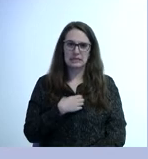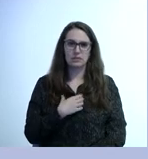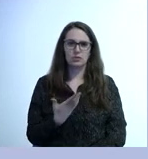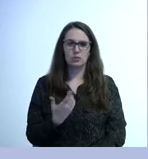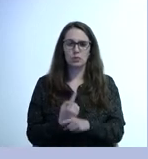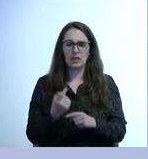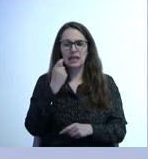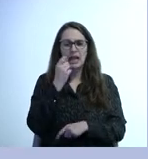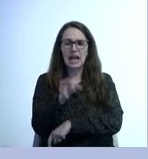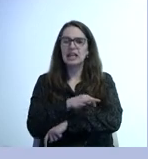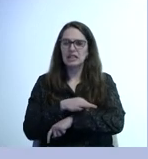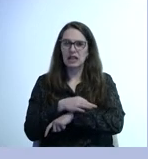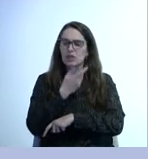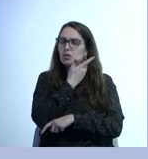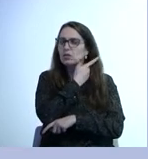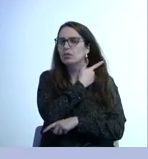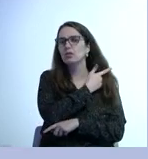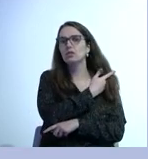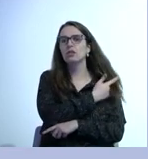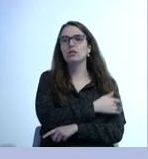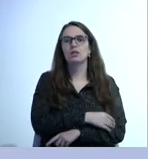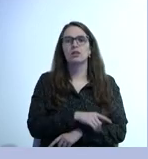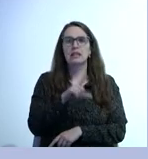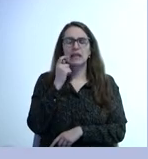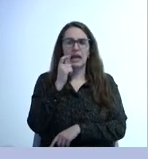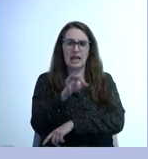O arquiteto, e atenção,